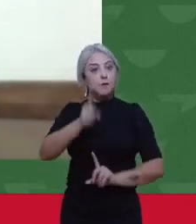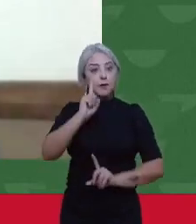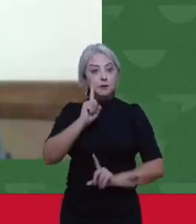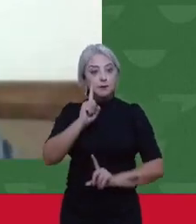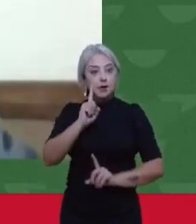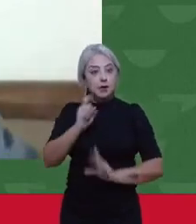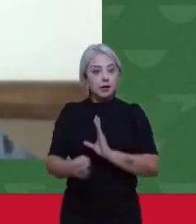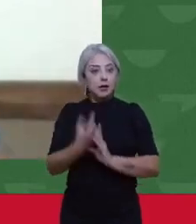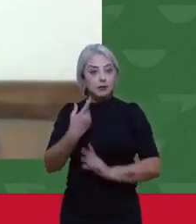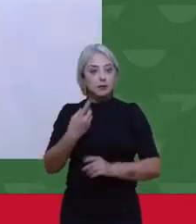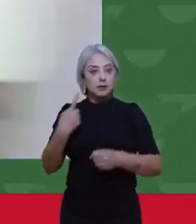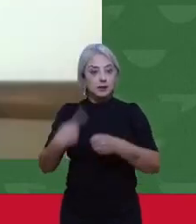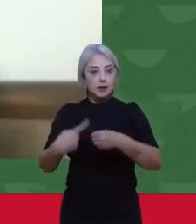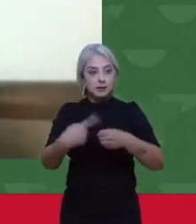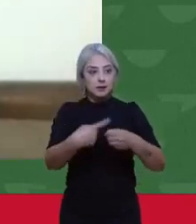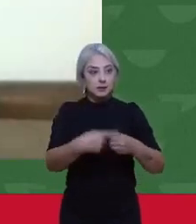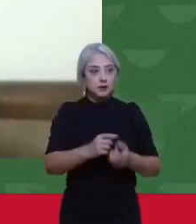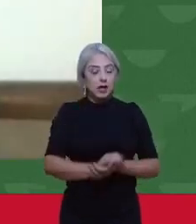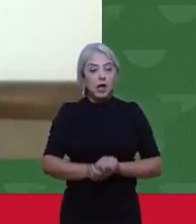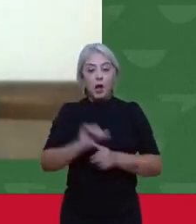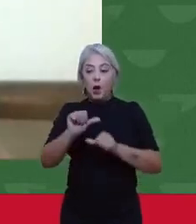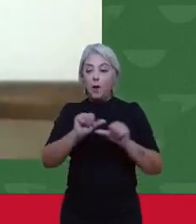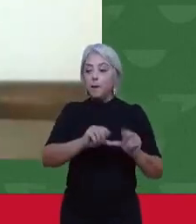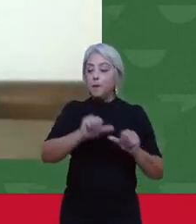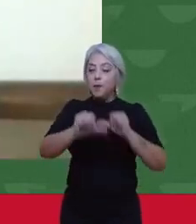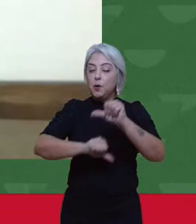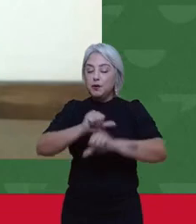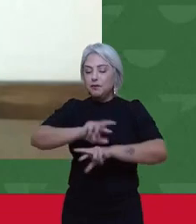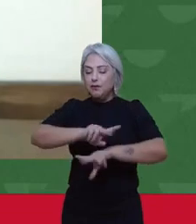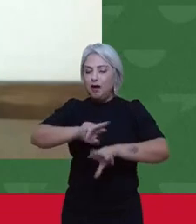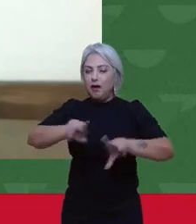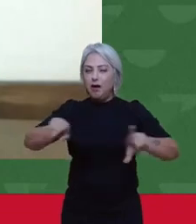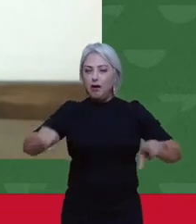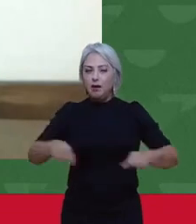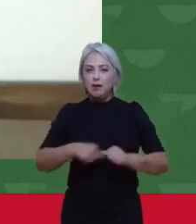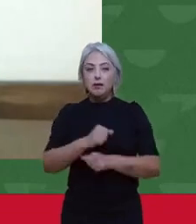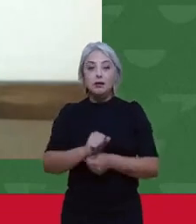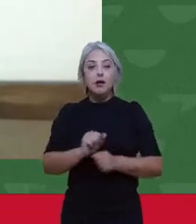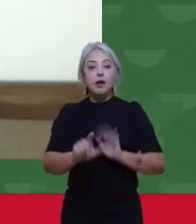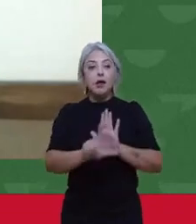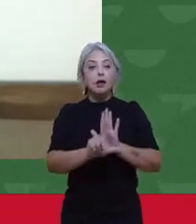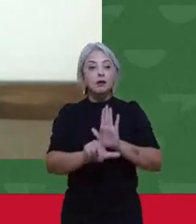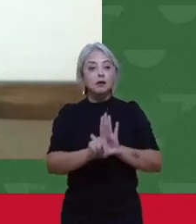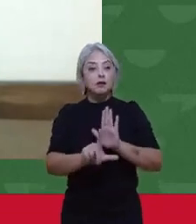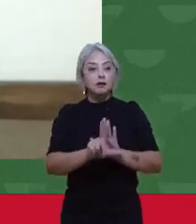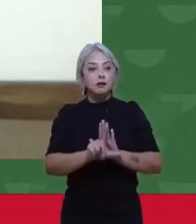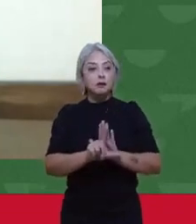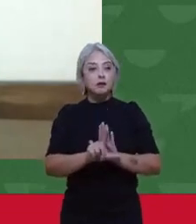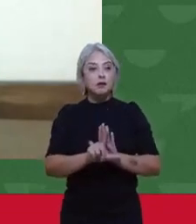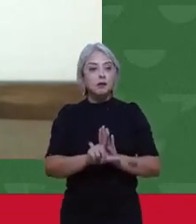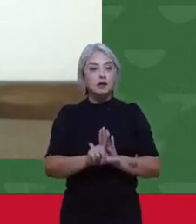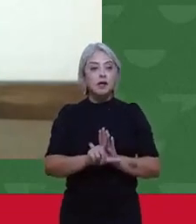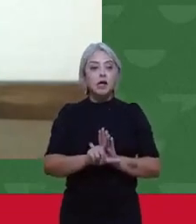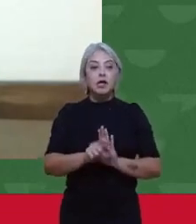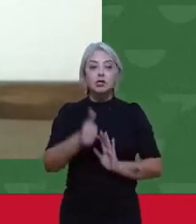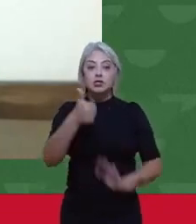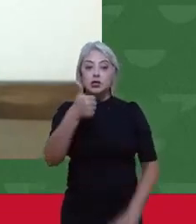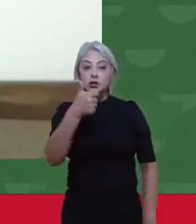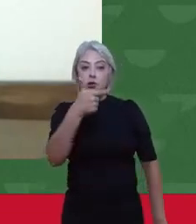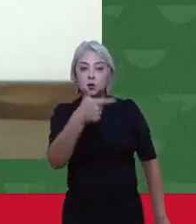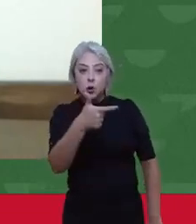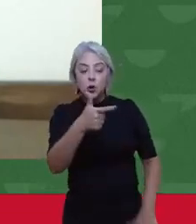primeiras que aconteceram na cidade. Modificamos em vários pontos a legislação. Das 12